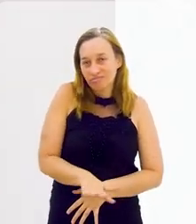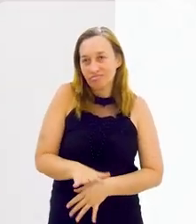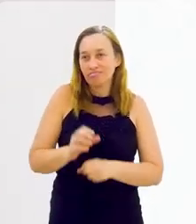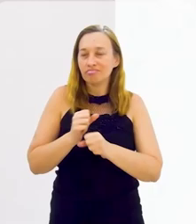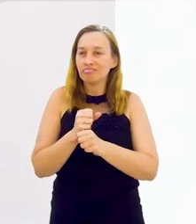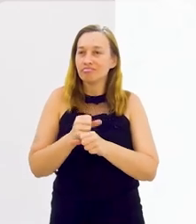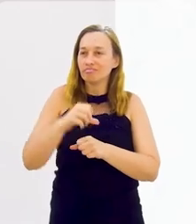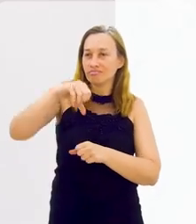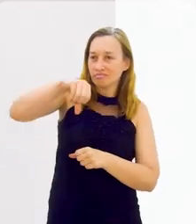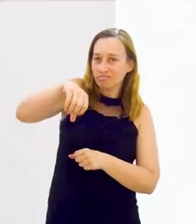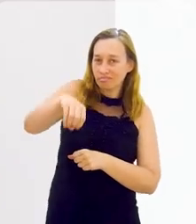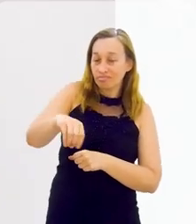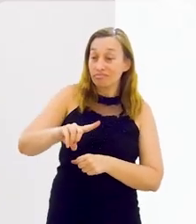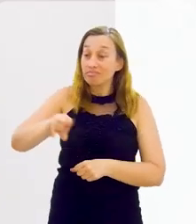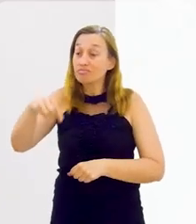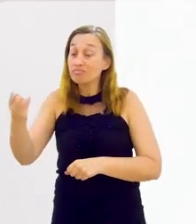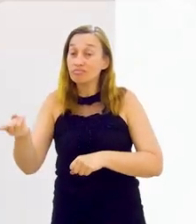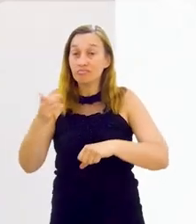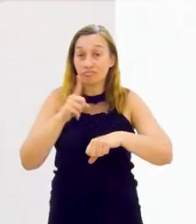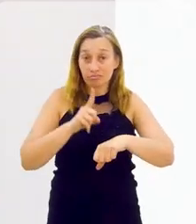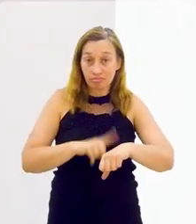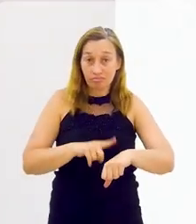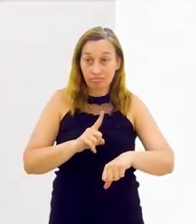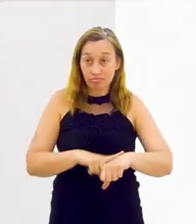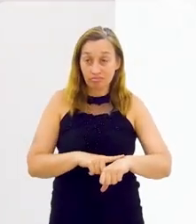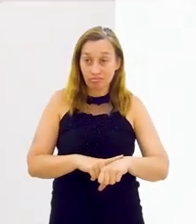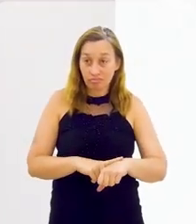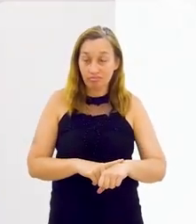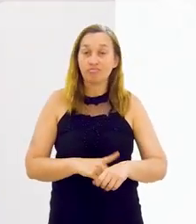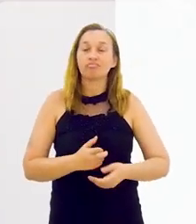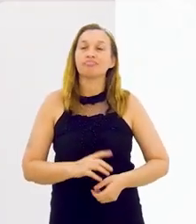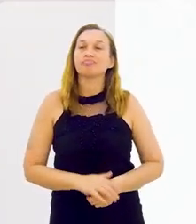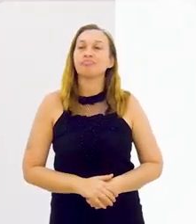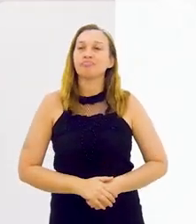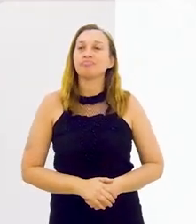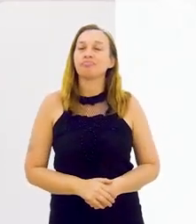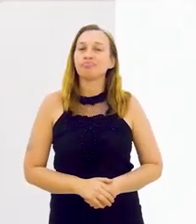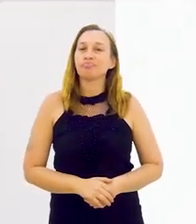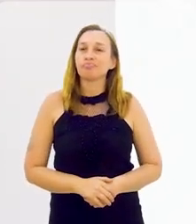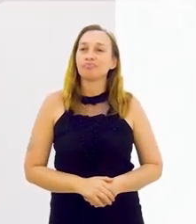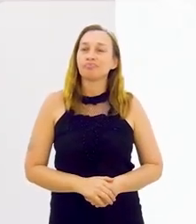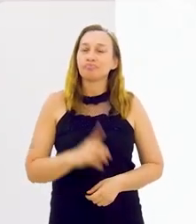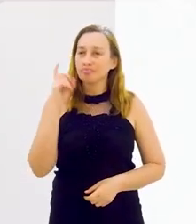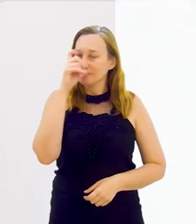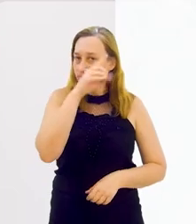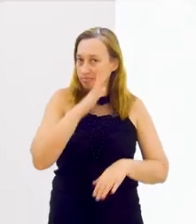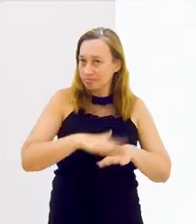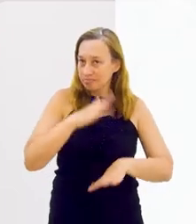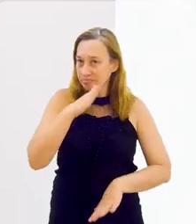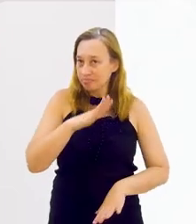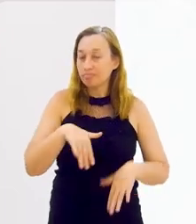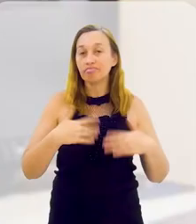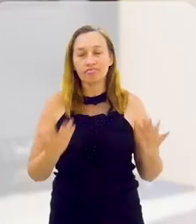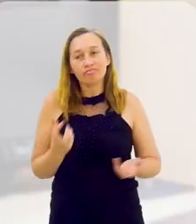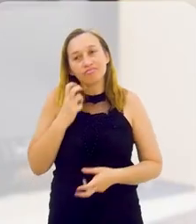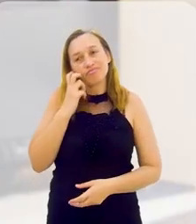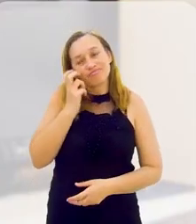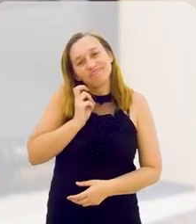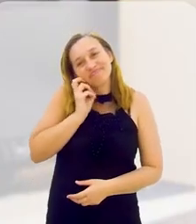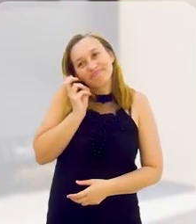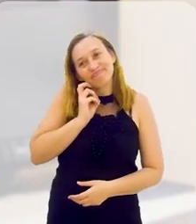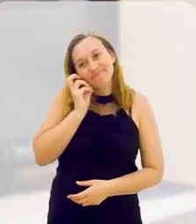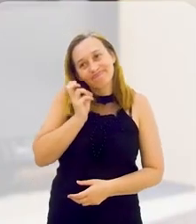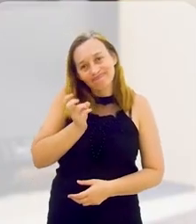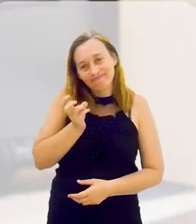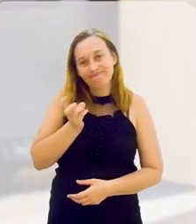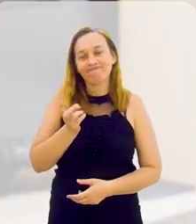nos anos 90, que eram outros tempos, os tabus eram muito maiores. Então, toda essa